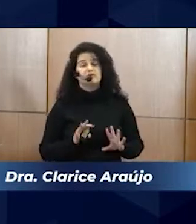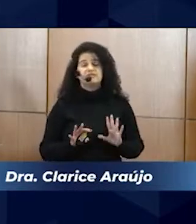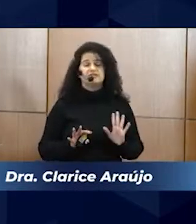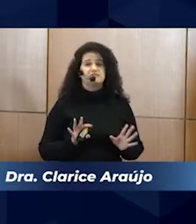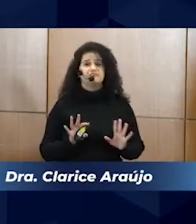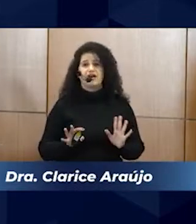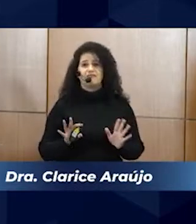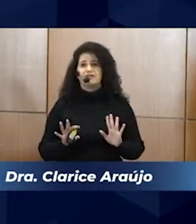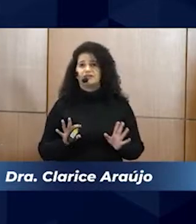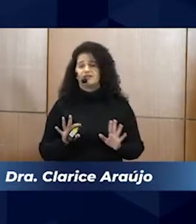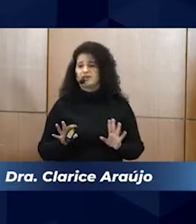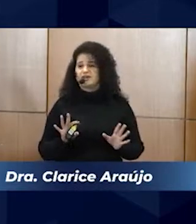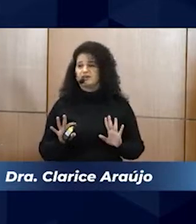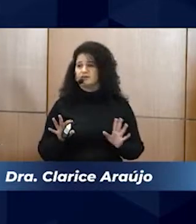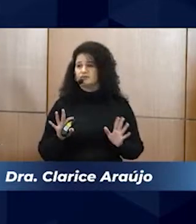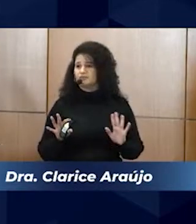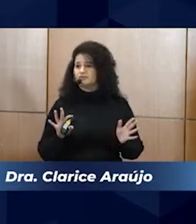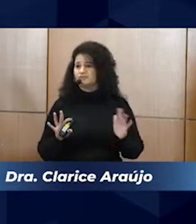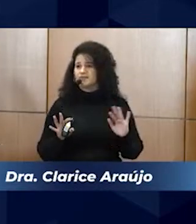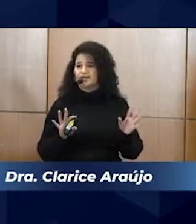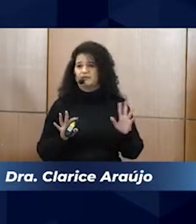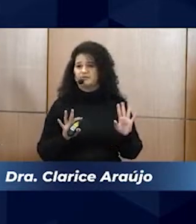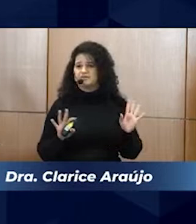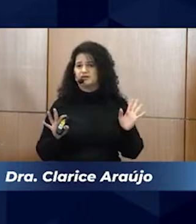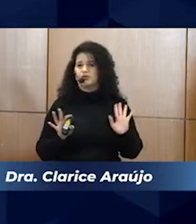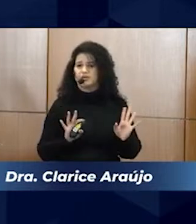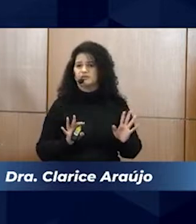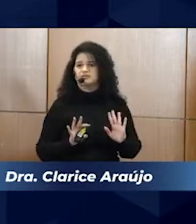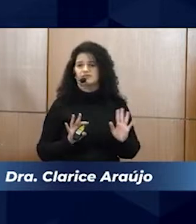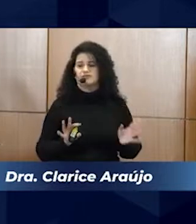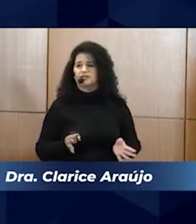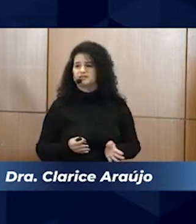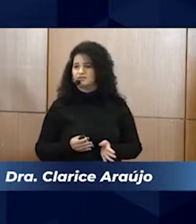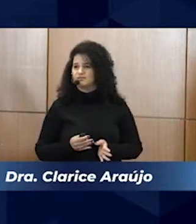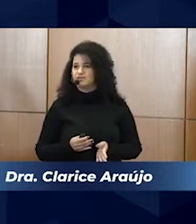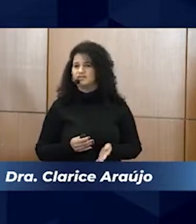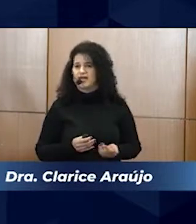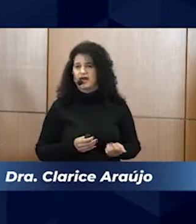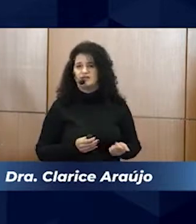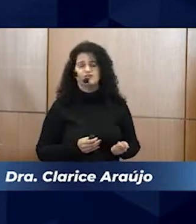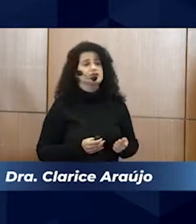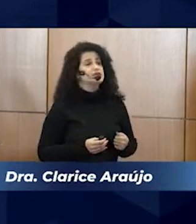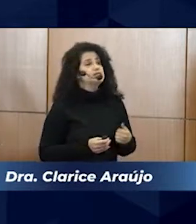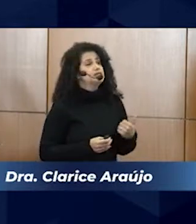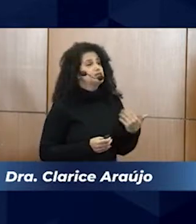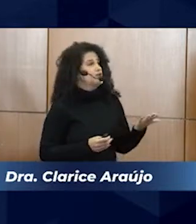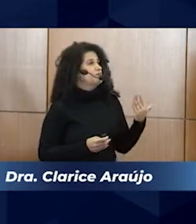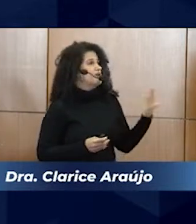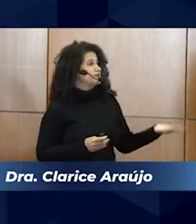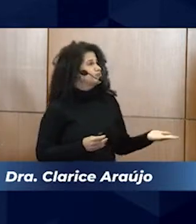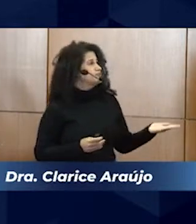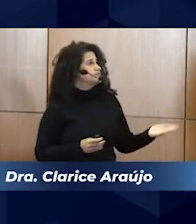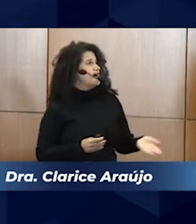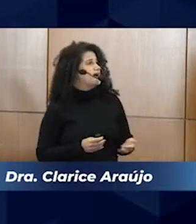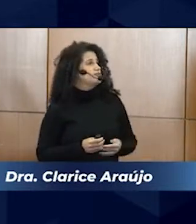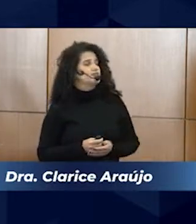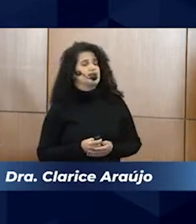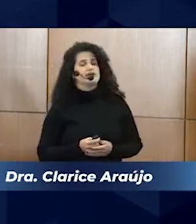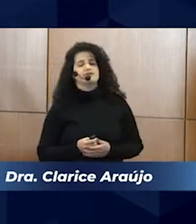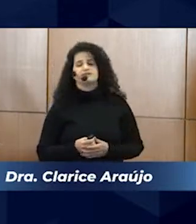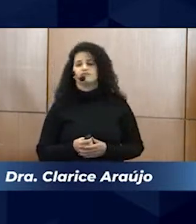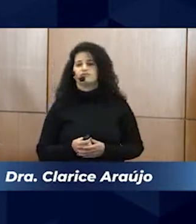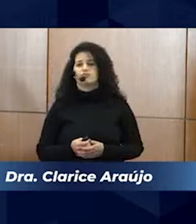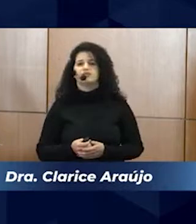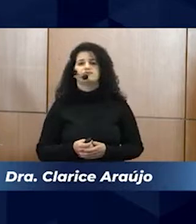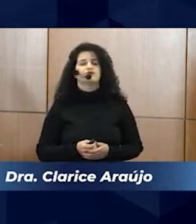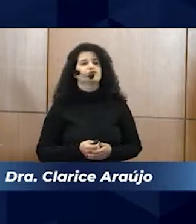E eu, assim, estava ali navegando em águas tranquilas, sendo feliz na universidade. E, de repente, no estágio, né,